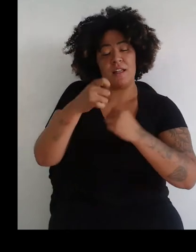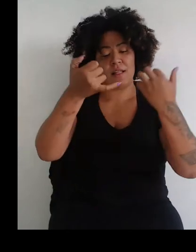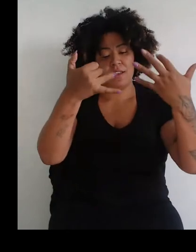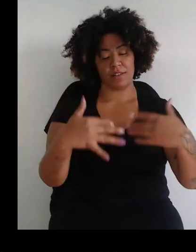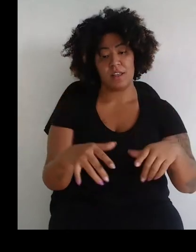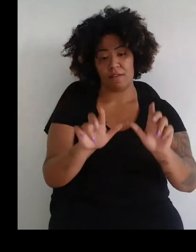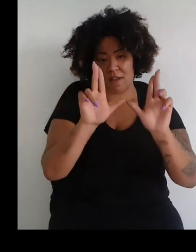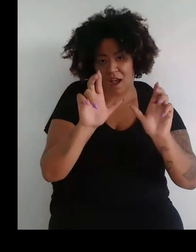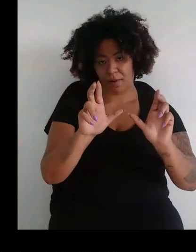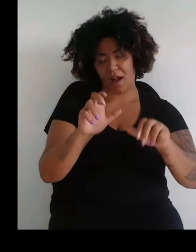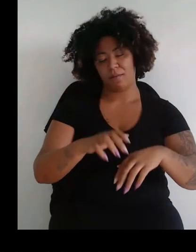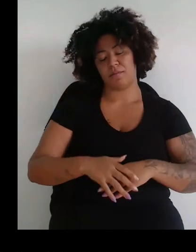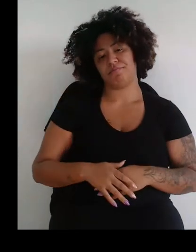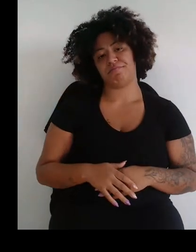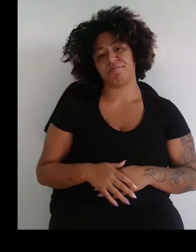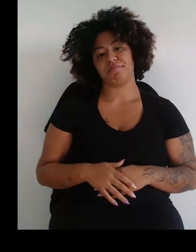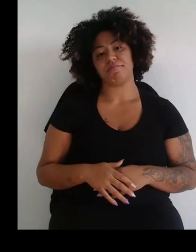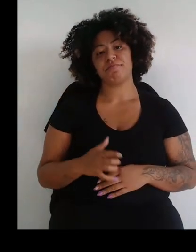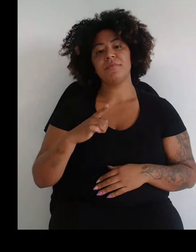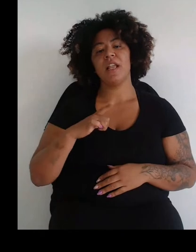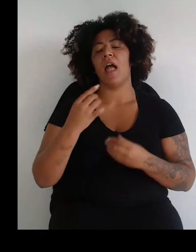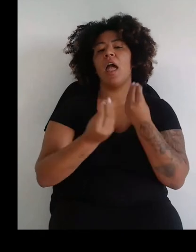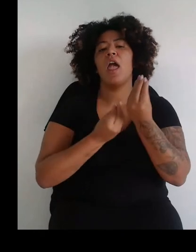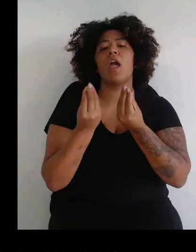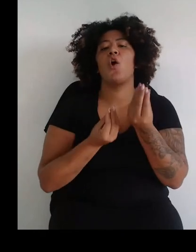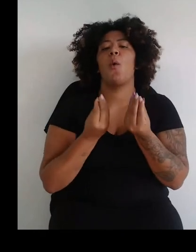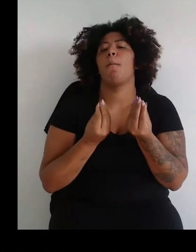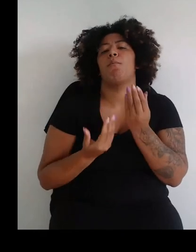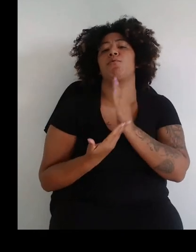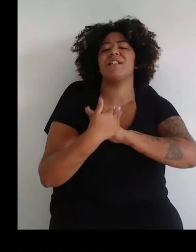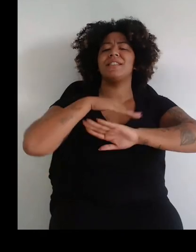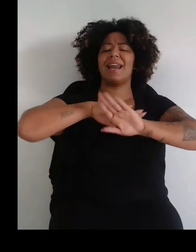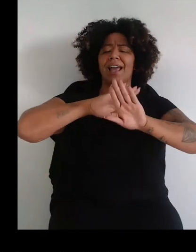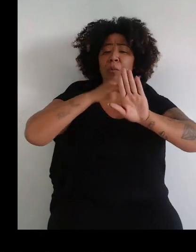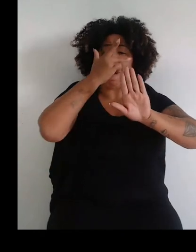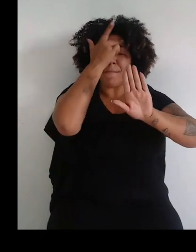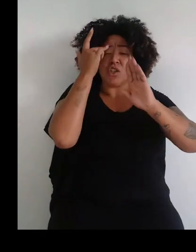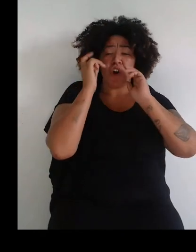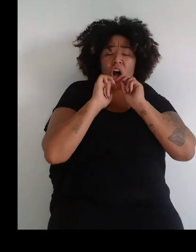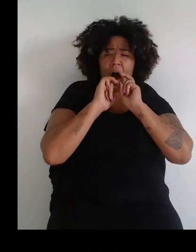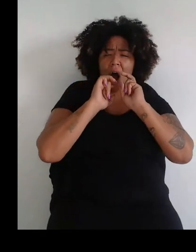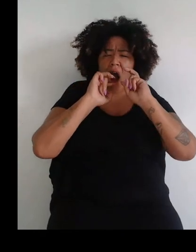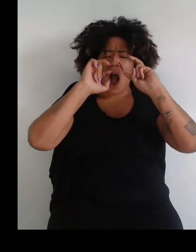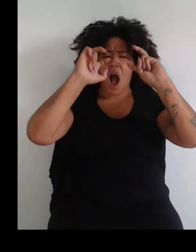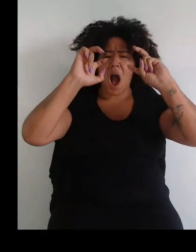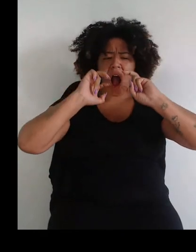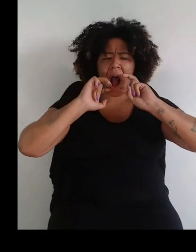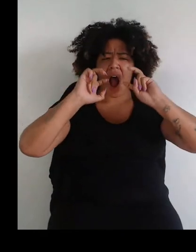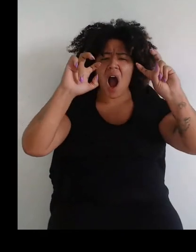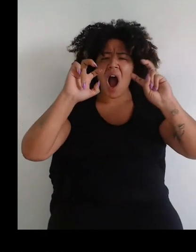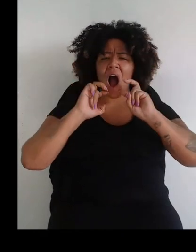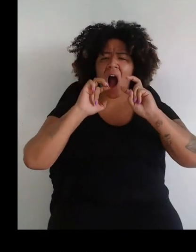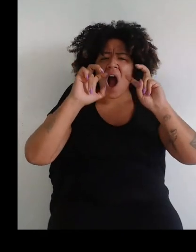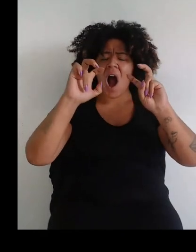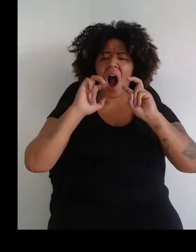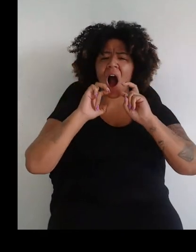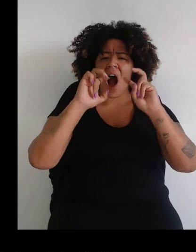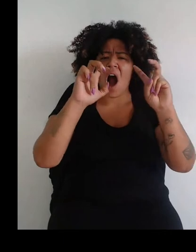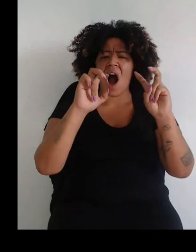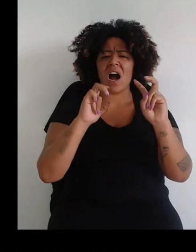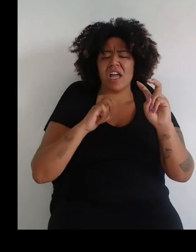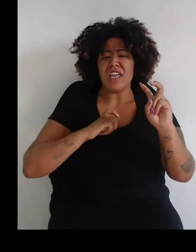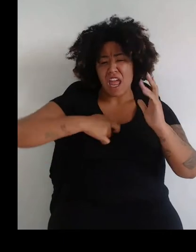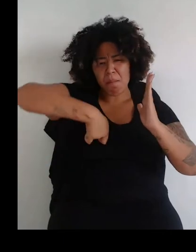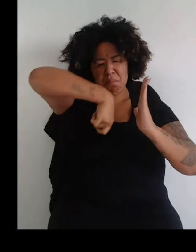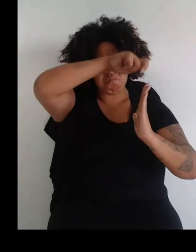as criaturas gritando em caixas de vidro os gânglios de solução do tamanho de um punho e quase sempre você pode